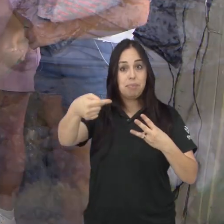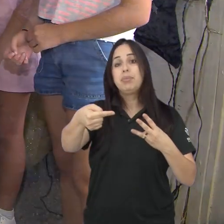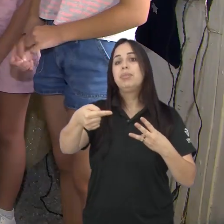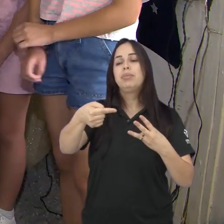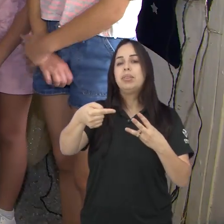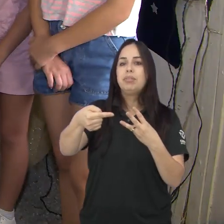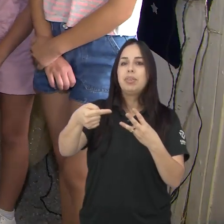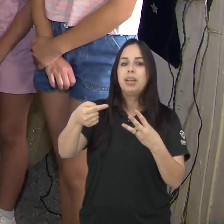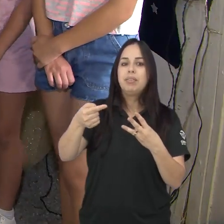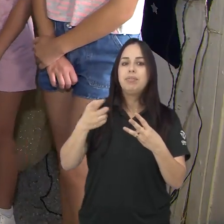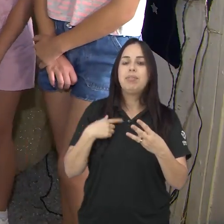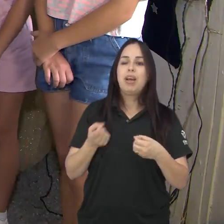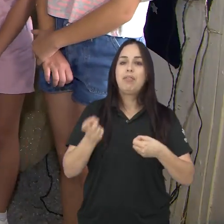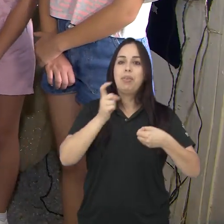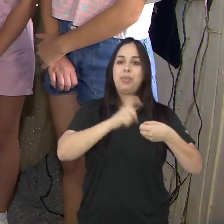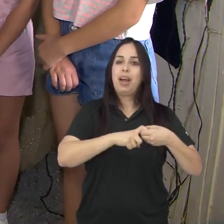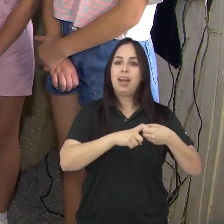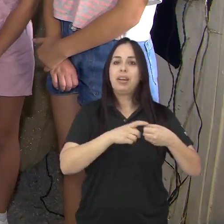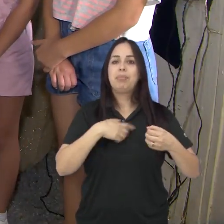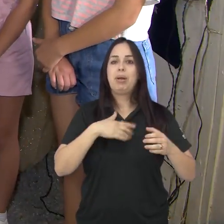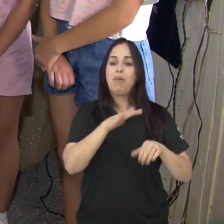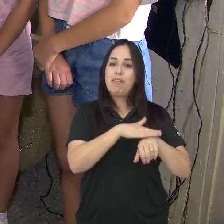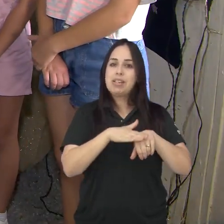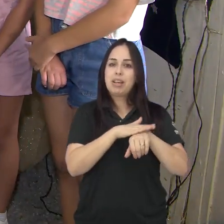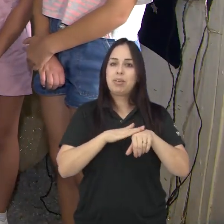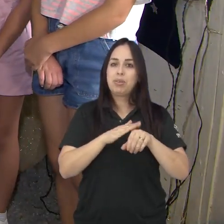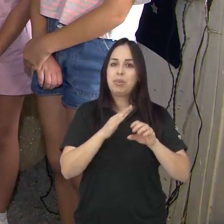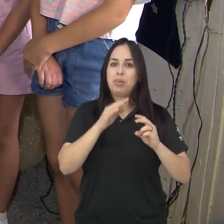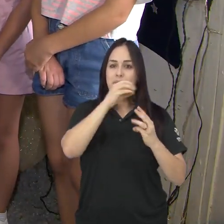no próximo bloco a gente vai voltar lá com o pessoal da